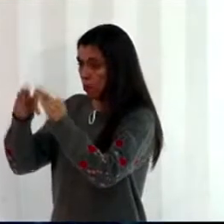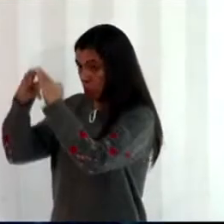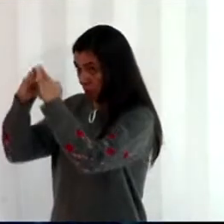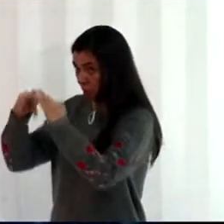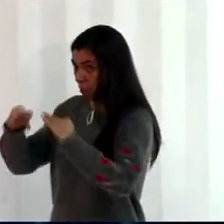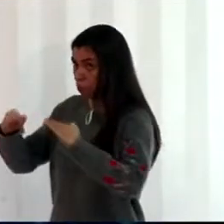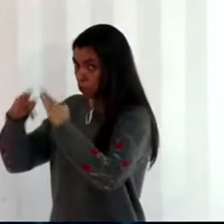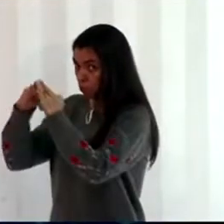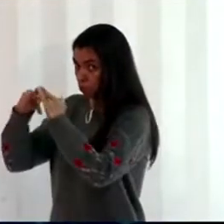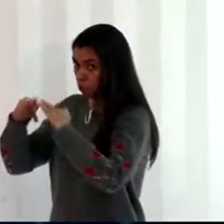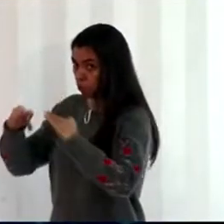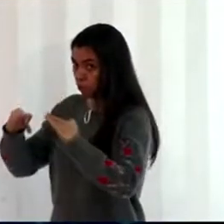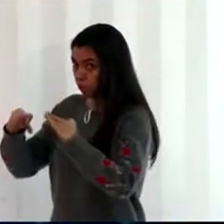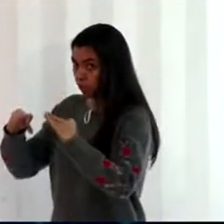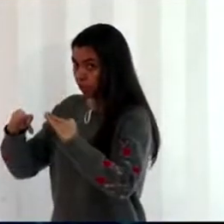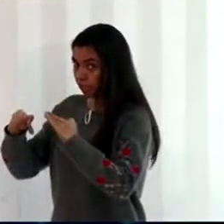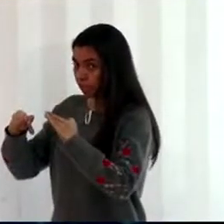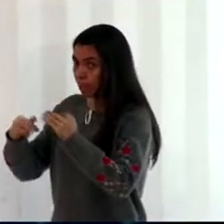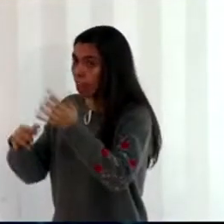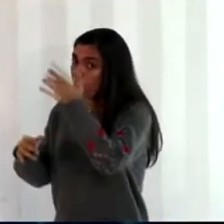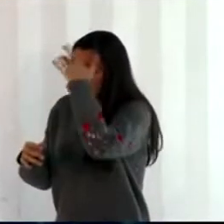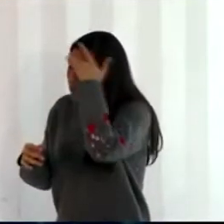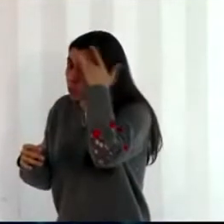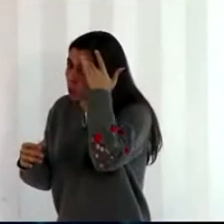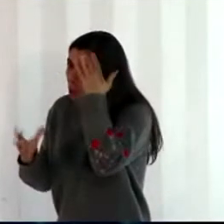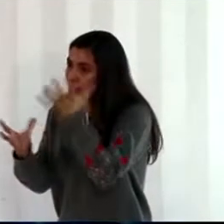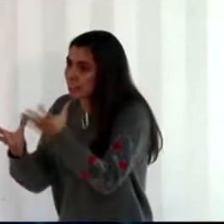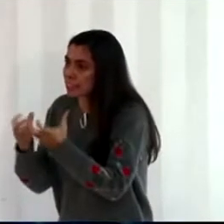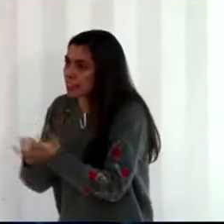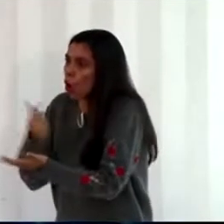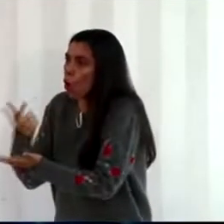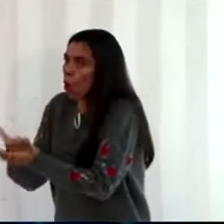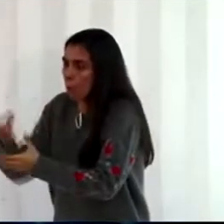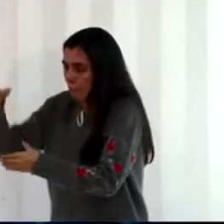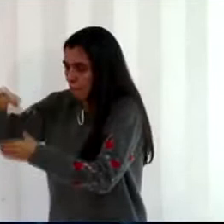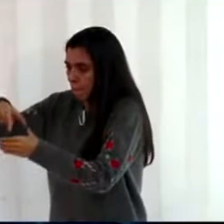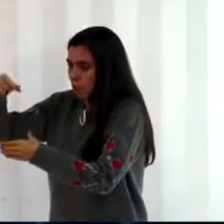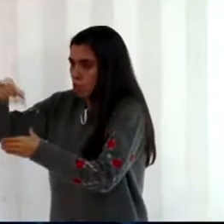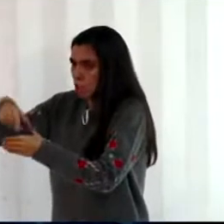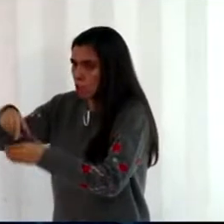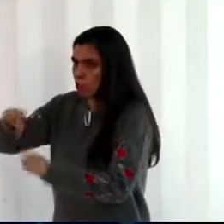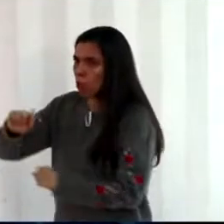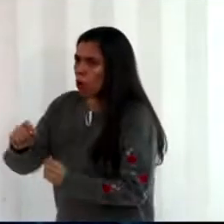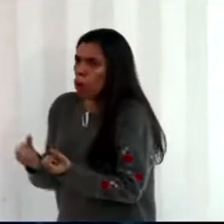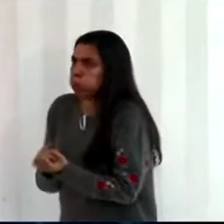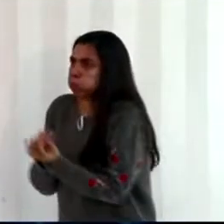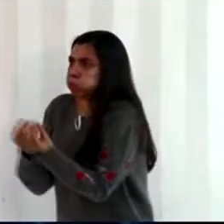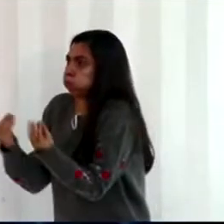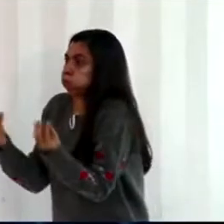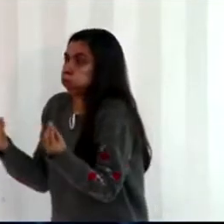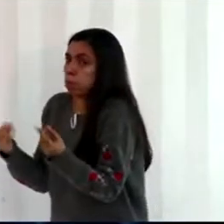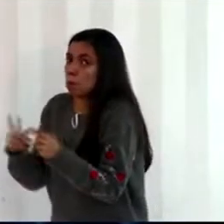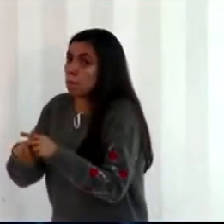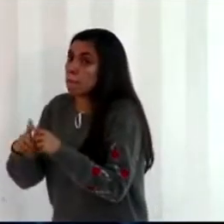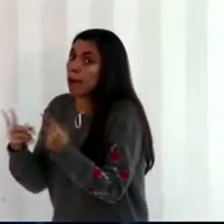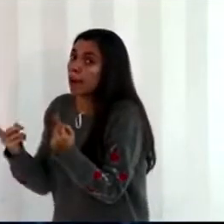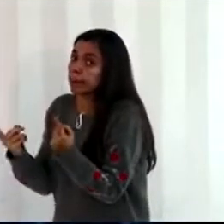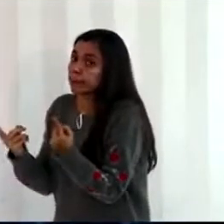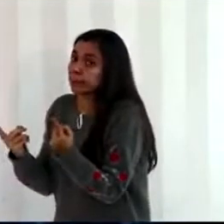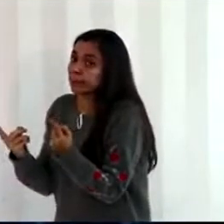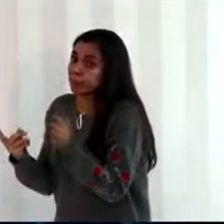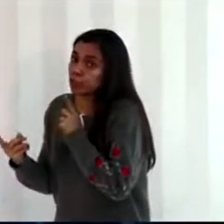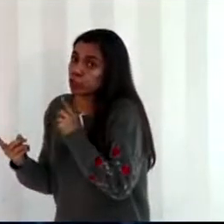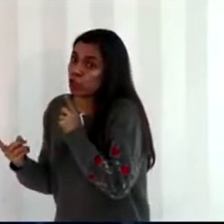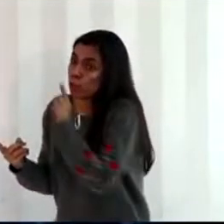lagar para tirar 50 e havia somente 20. Eu vos feri com queimaduras e com ferrugem e